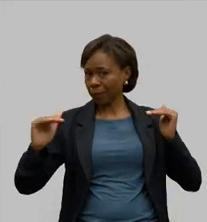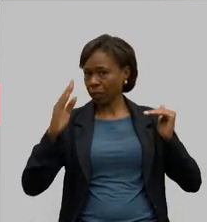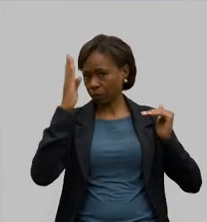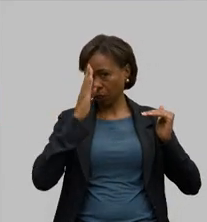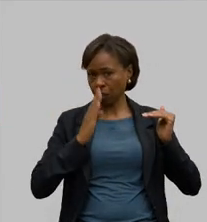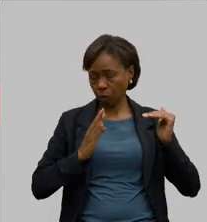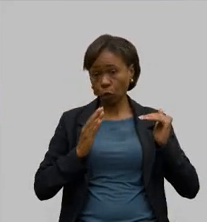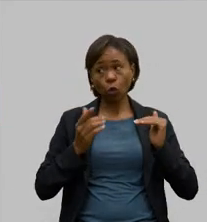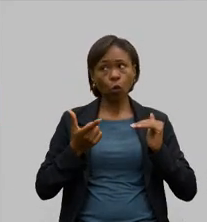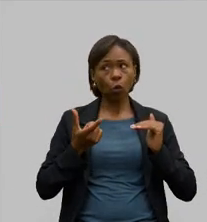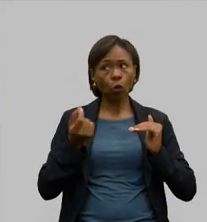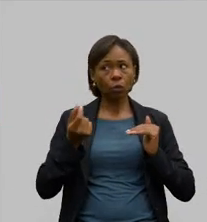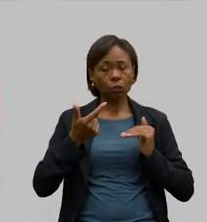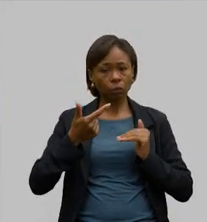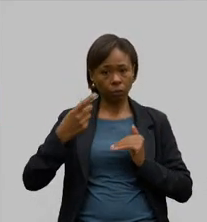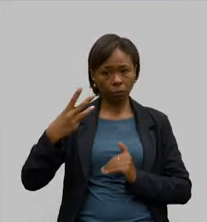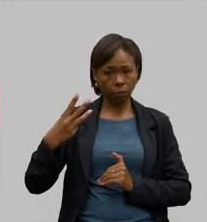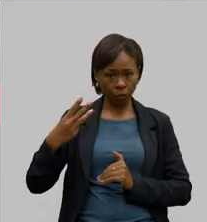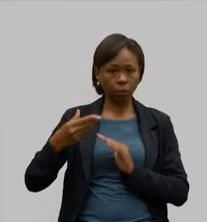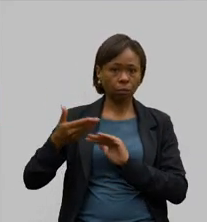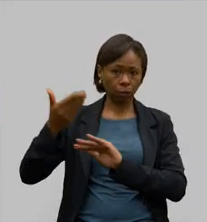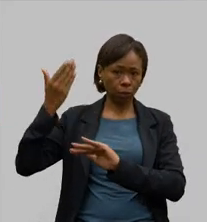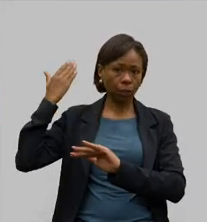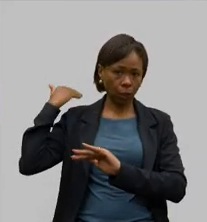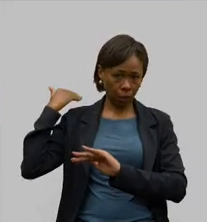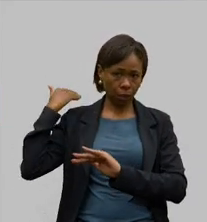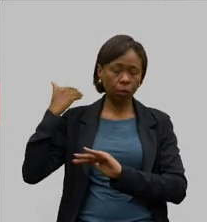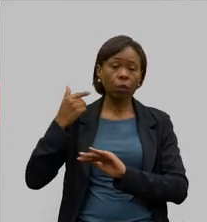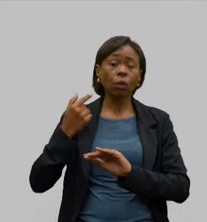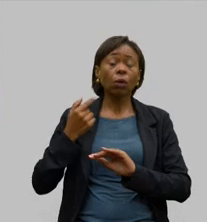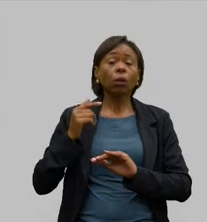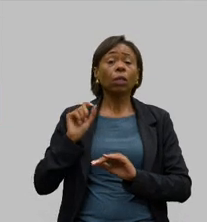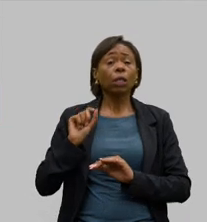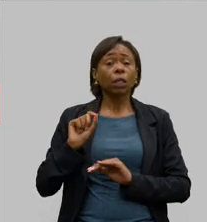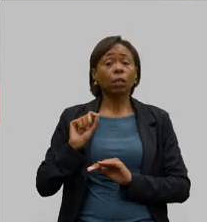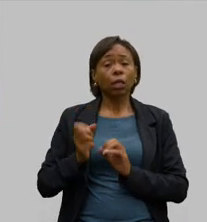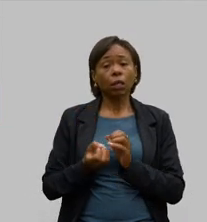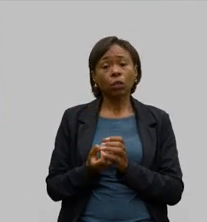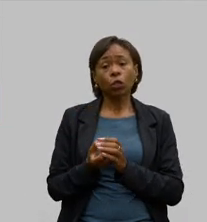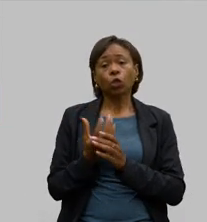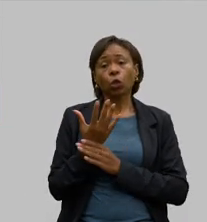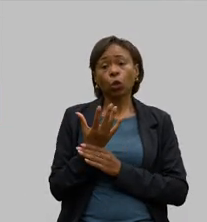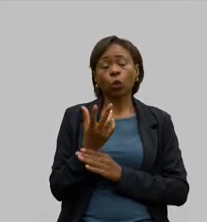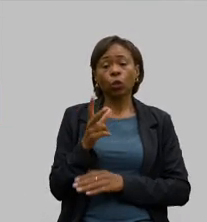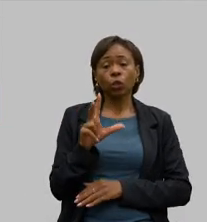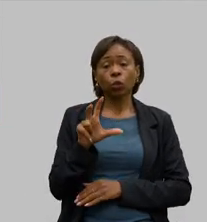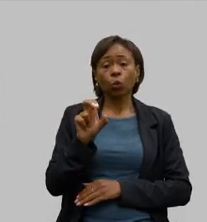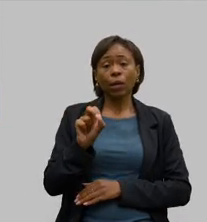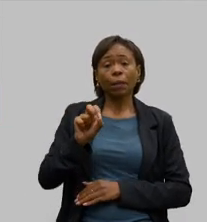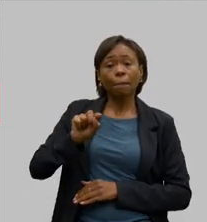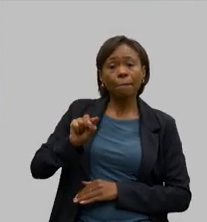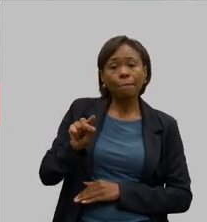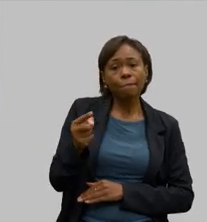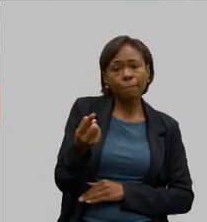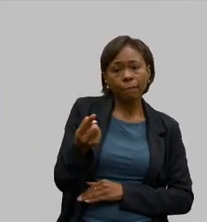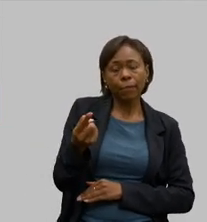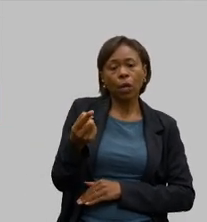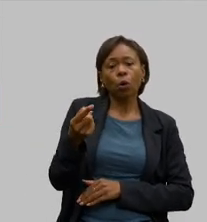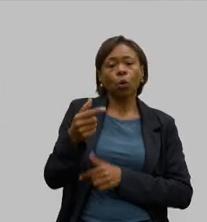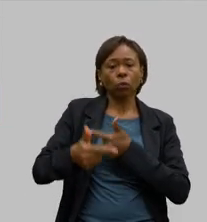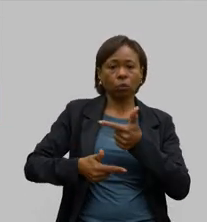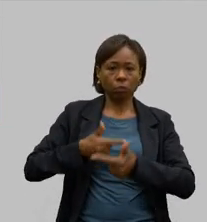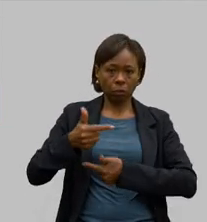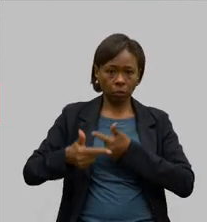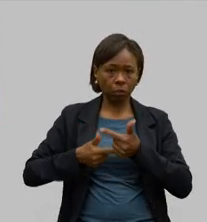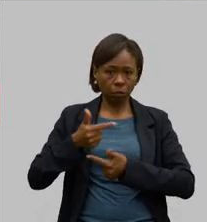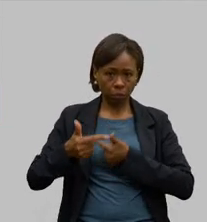obviamente Porque nós não estivemos aqui eh e foi gerado 50.000 empregos sendo que o setor da economia criativa